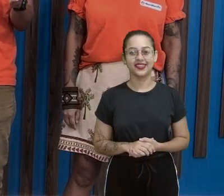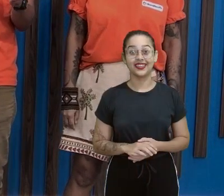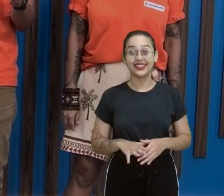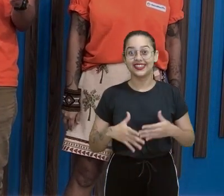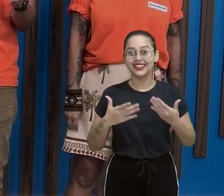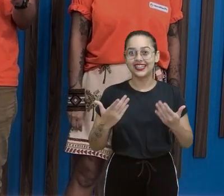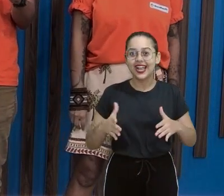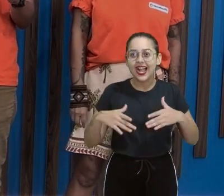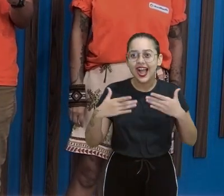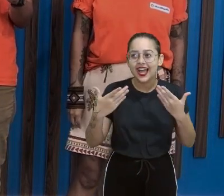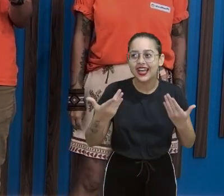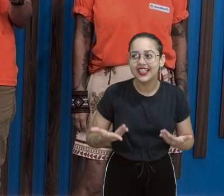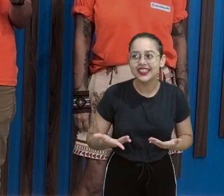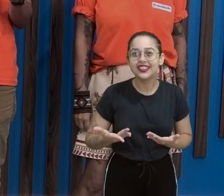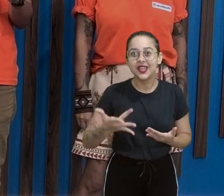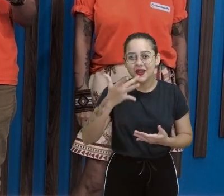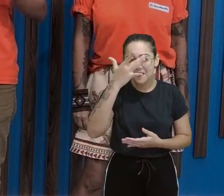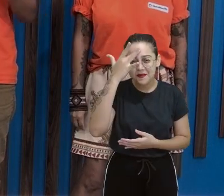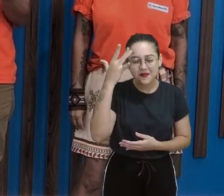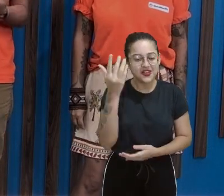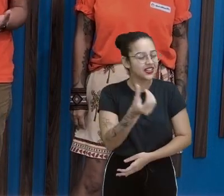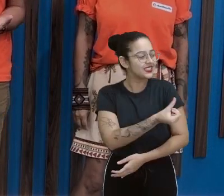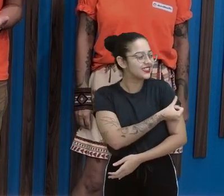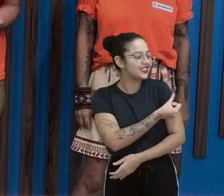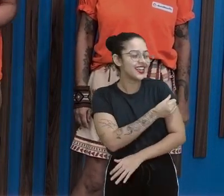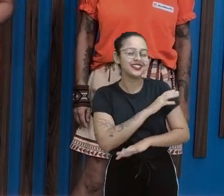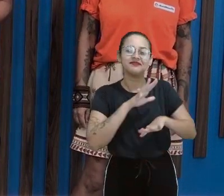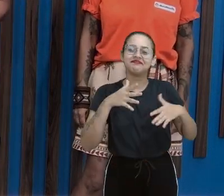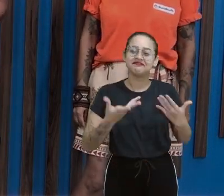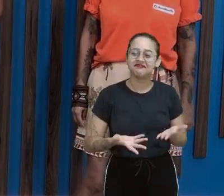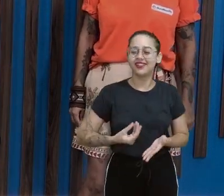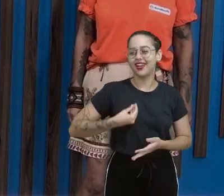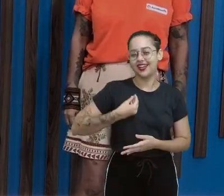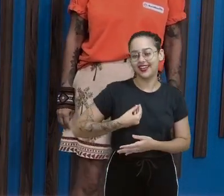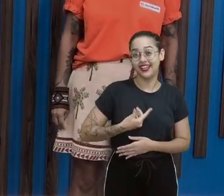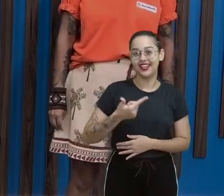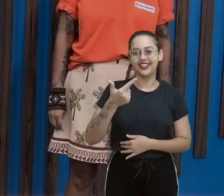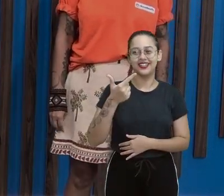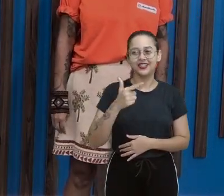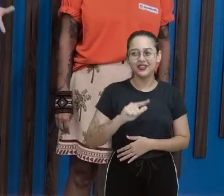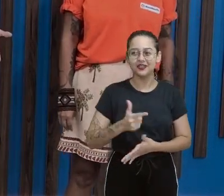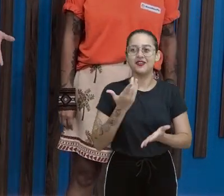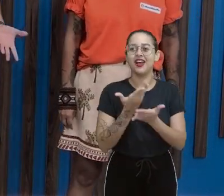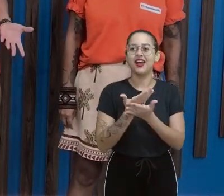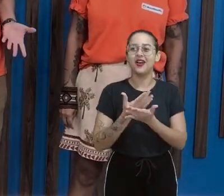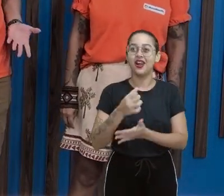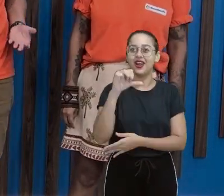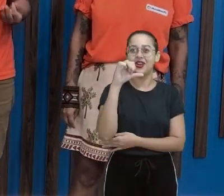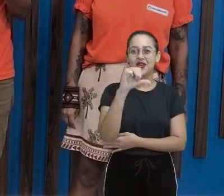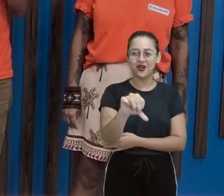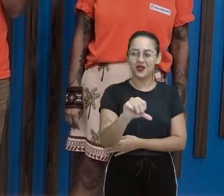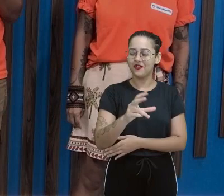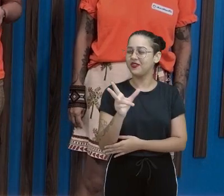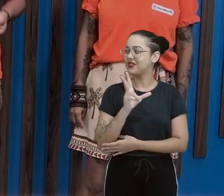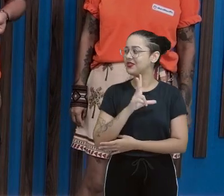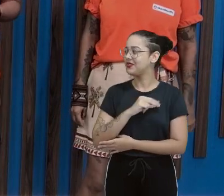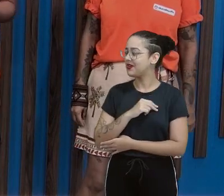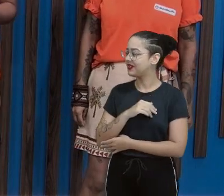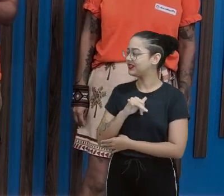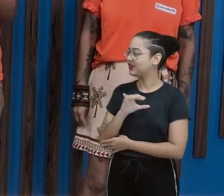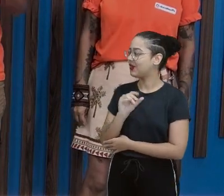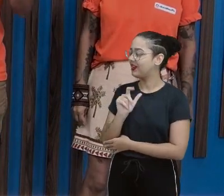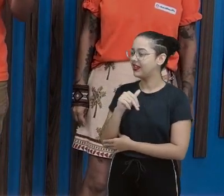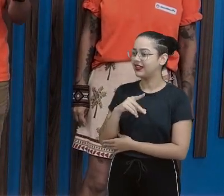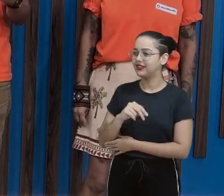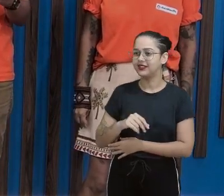Cadê o povo do sexto ano? Tamo aqui de volta, minha gente. Aula 9, Holanda. Pois é, né?